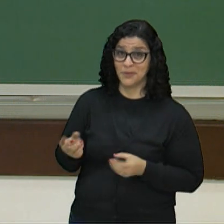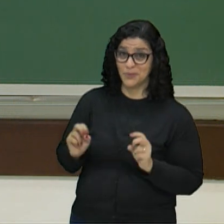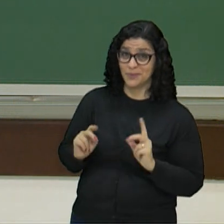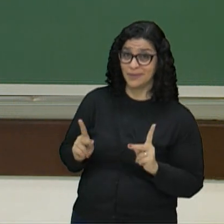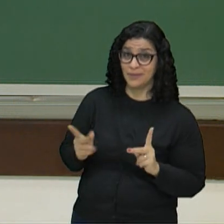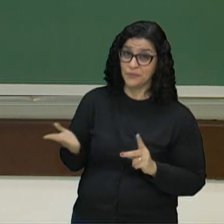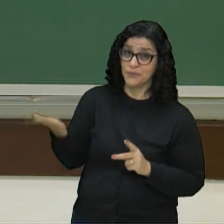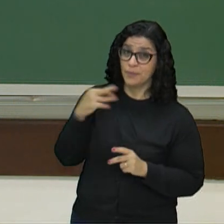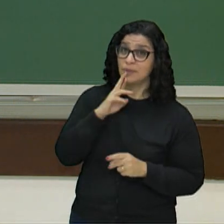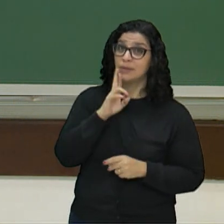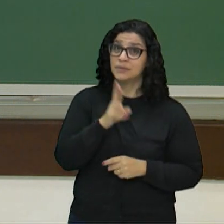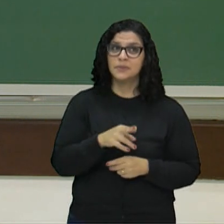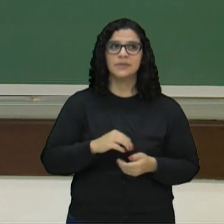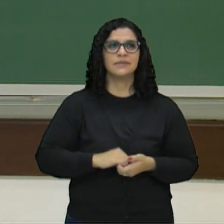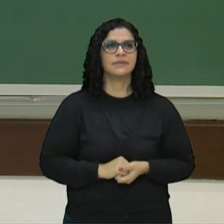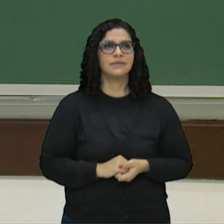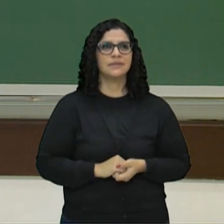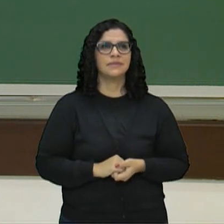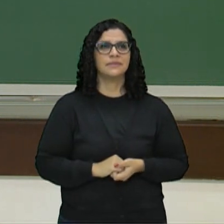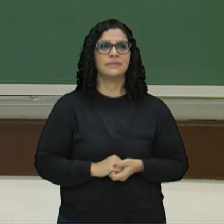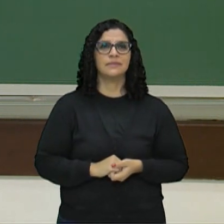Ok, vamos à resposta?